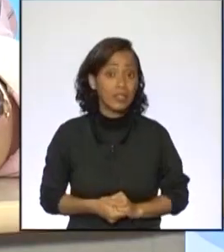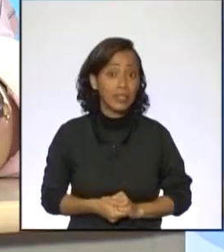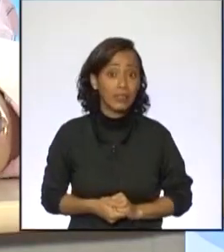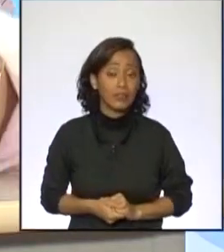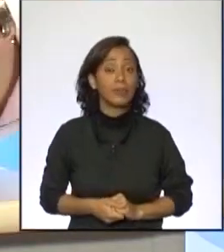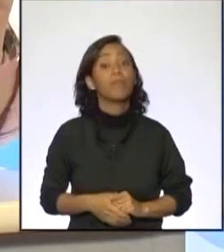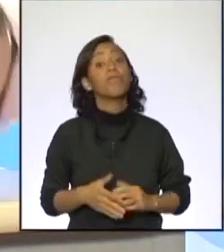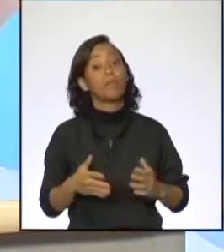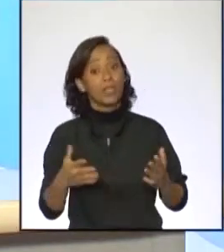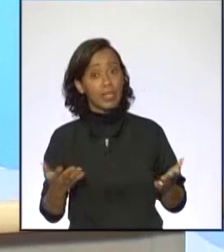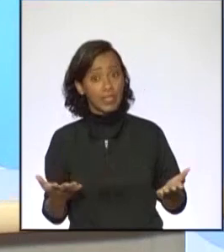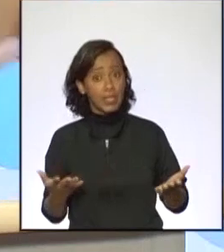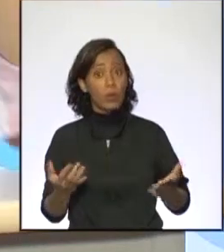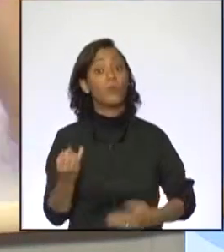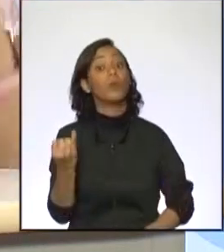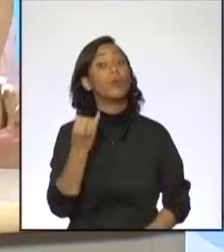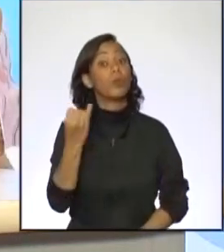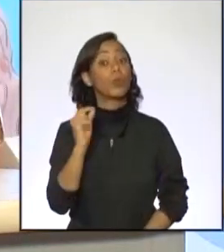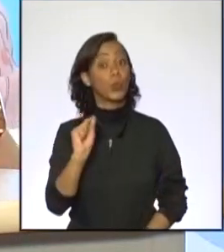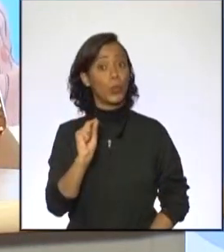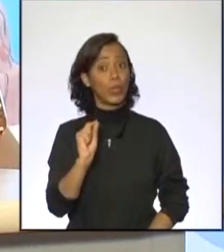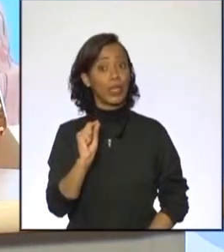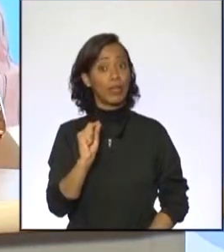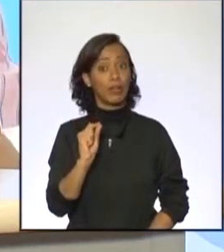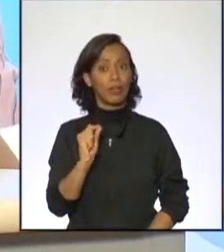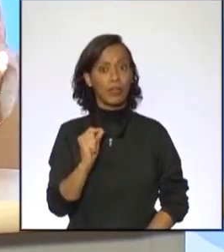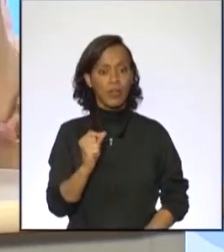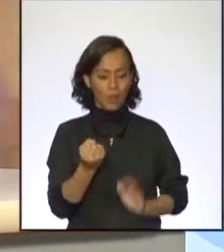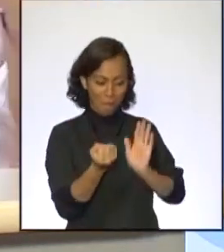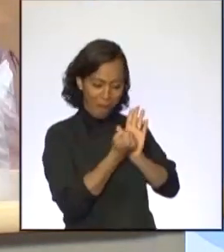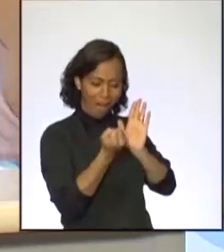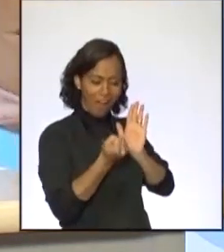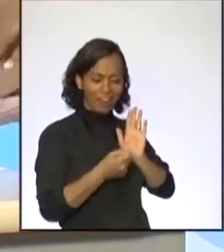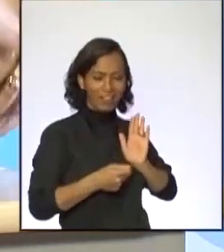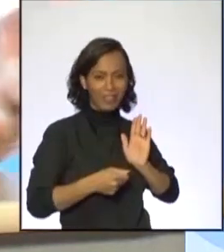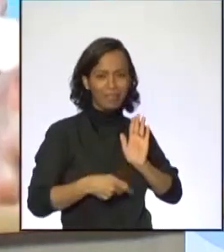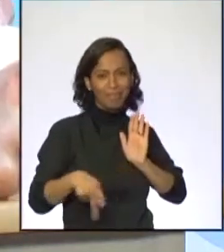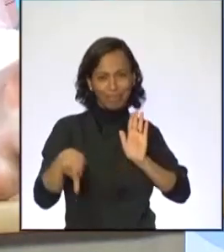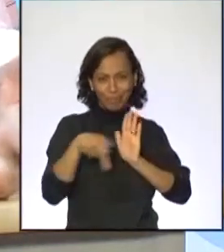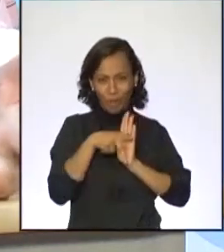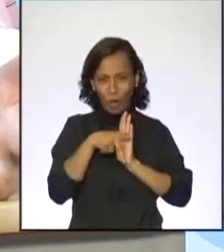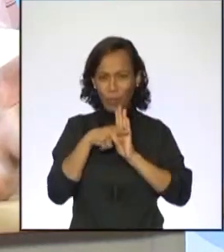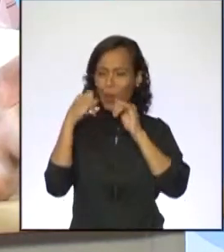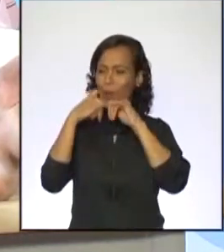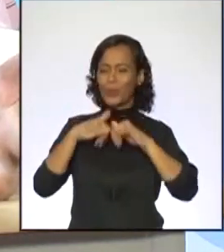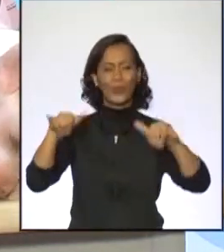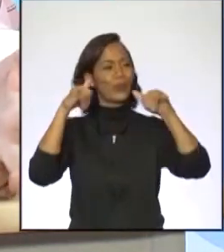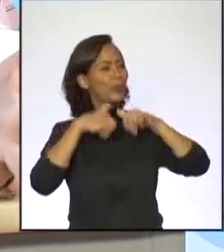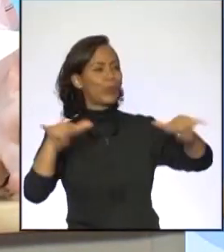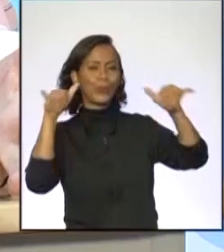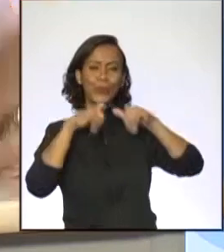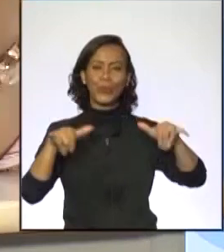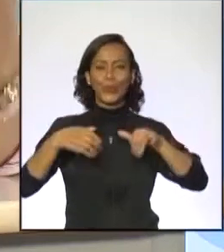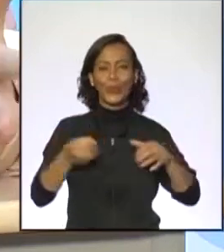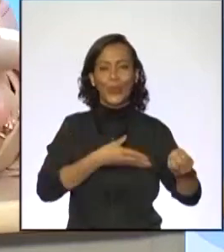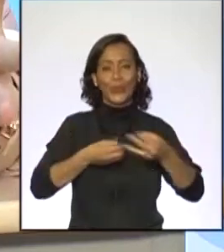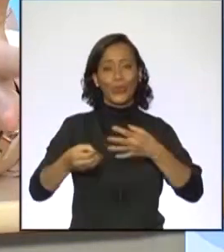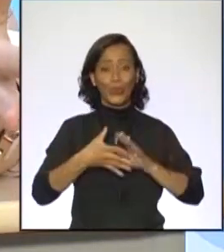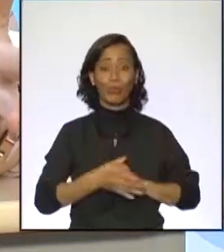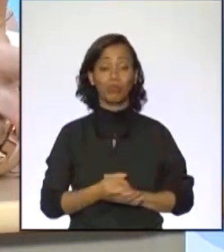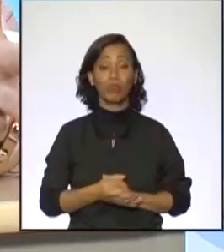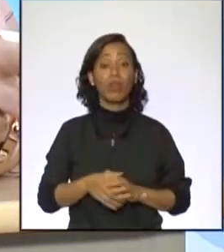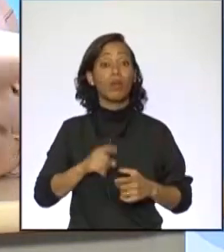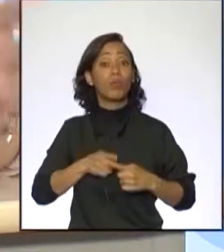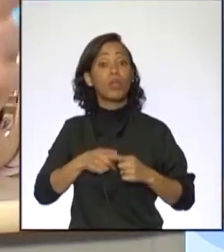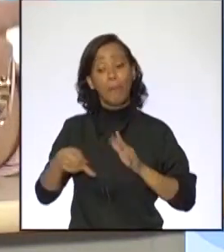coisa, que é promover uma marca de fone de ouvido. Isso. Não é? A gente sempre tenta numa propaganda, é isso mesmo, Isso Kátia? Veja só, mesmo. a gente sempre